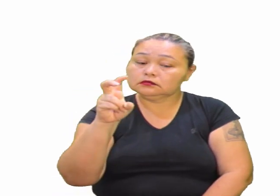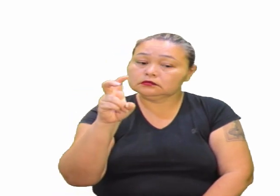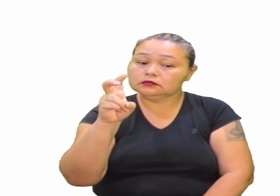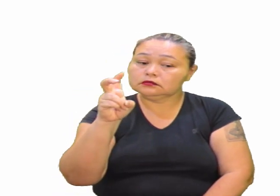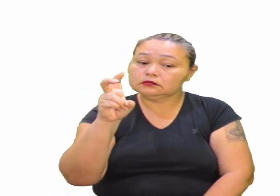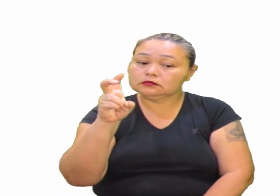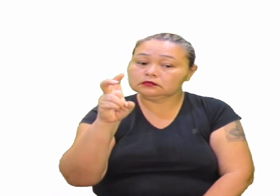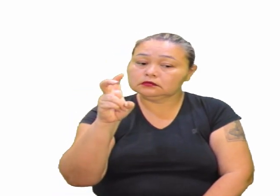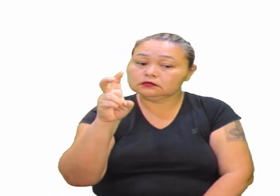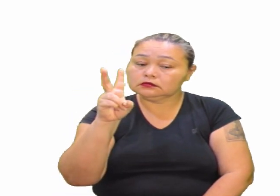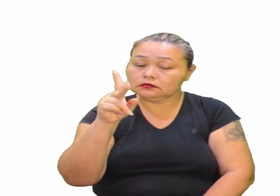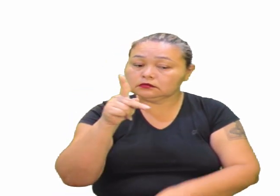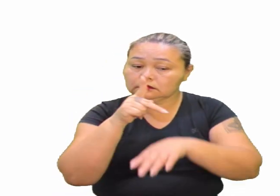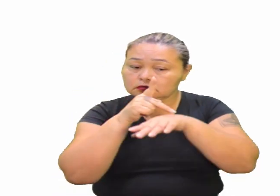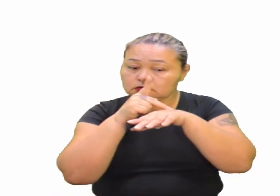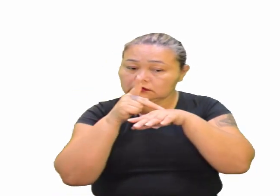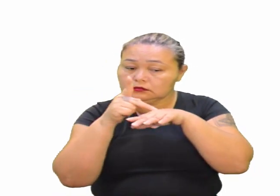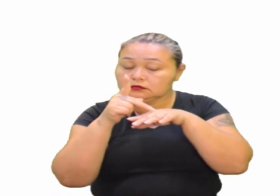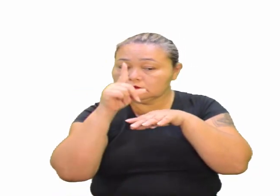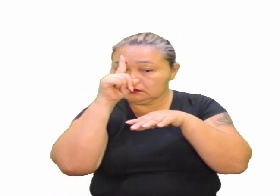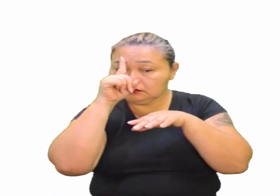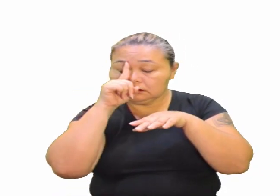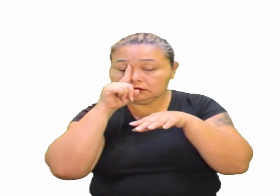25 de puro, amarelo,